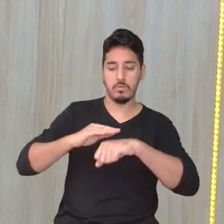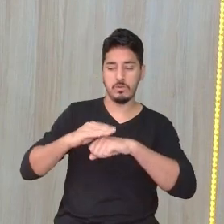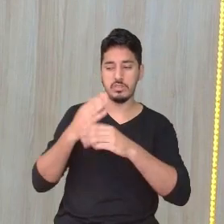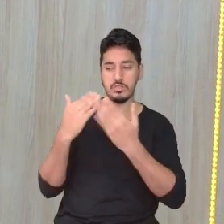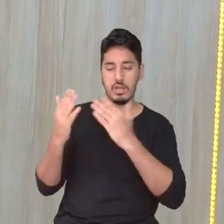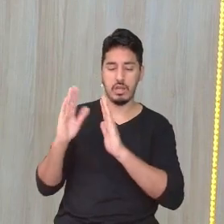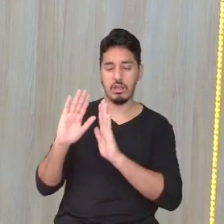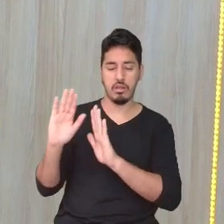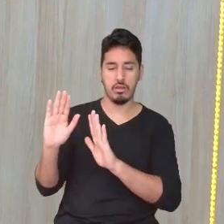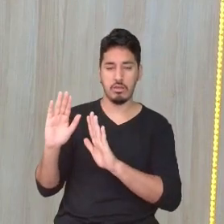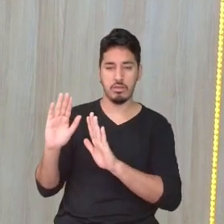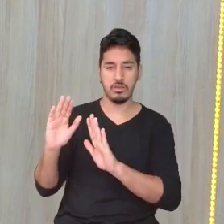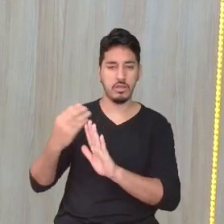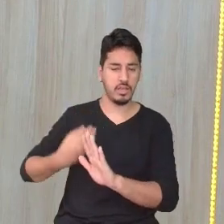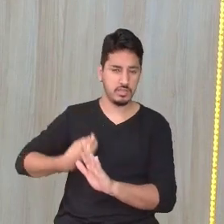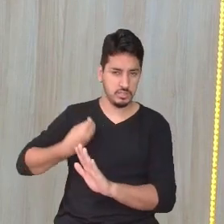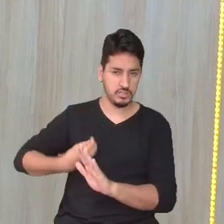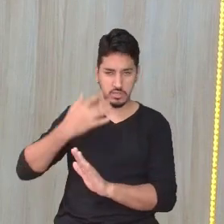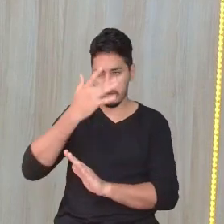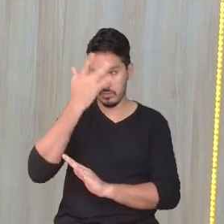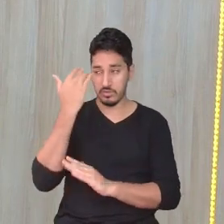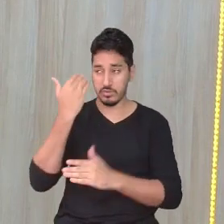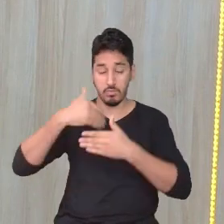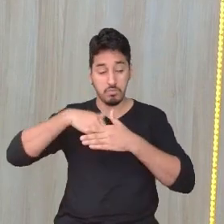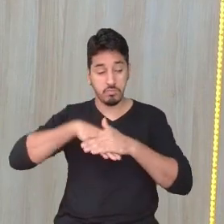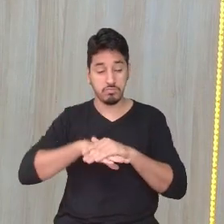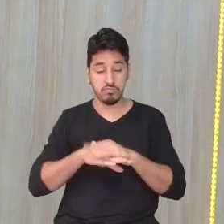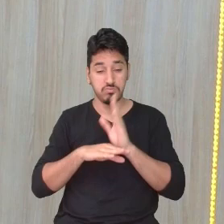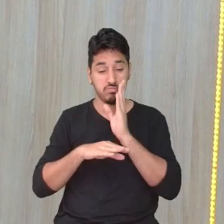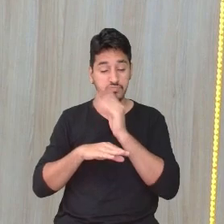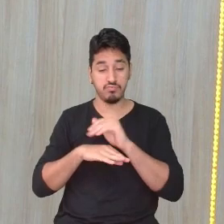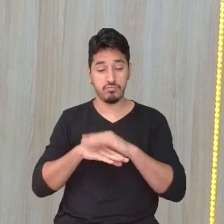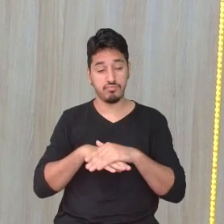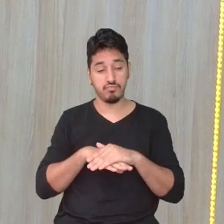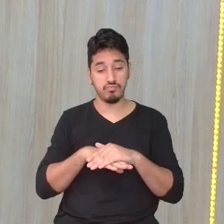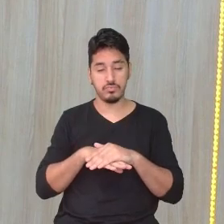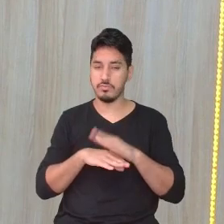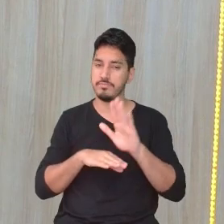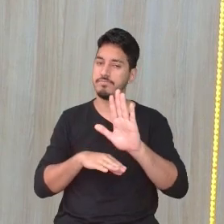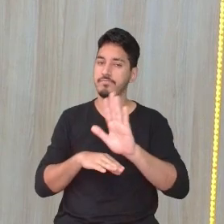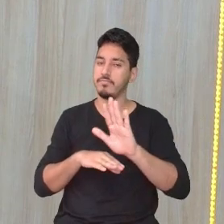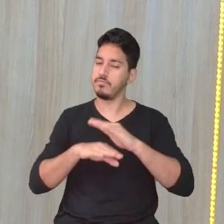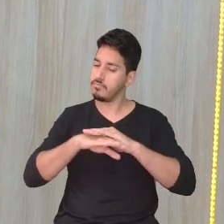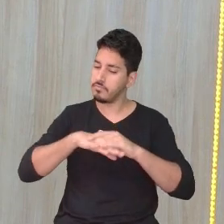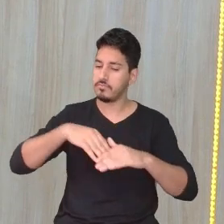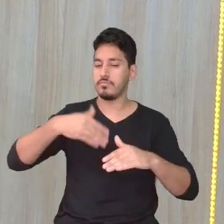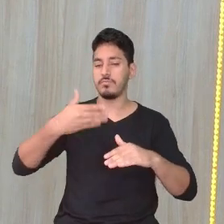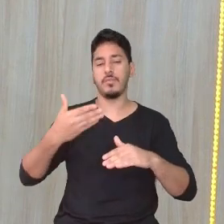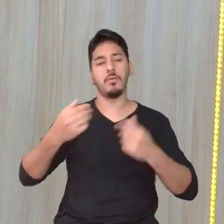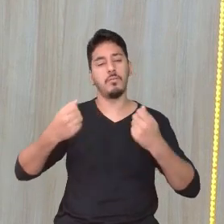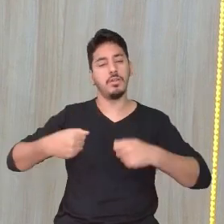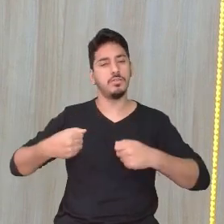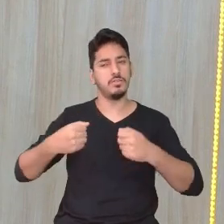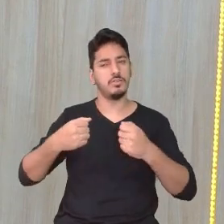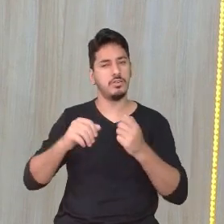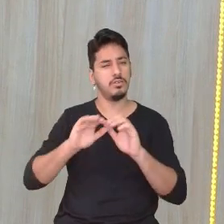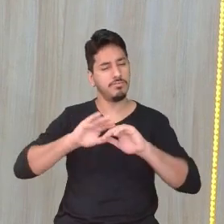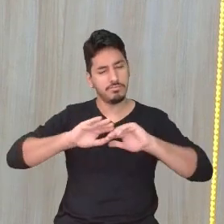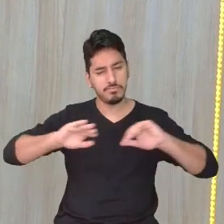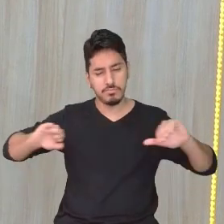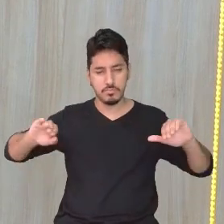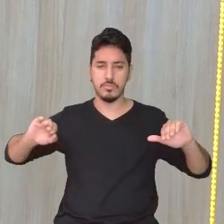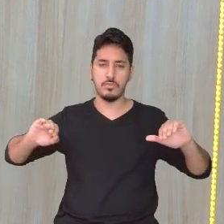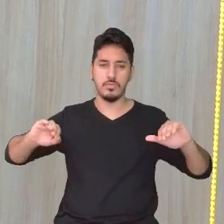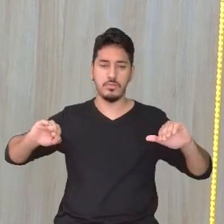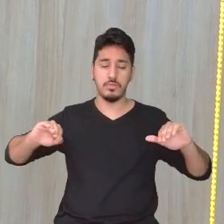que existe, mas as pessoas jogam para debaixo do tapete, sabe? Mas a gente tem que terminar, quebrar essas coisas.